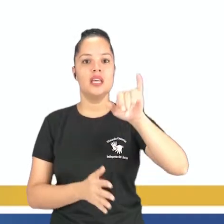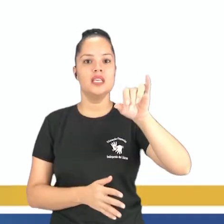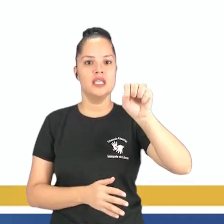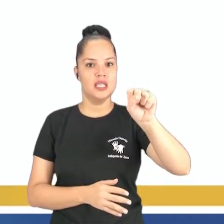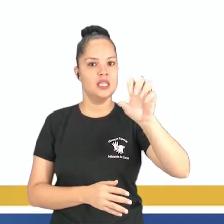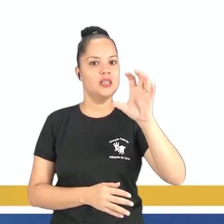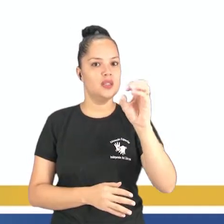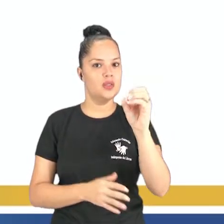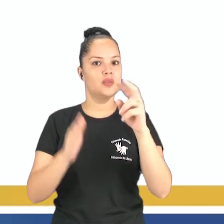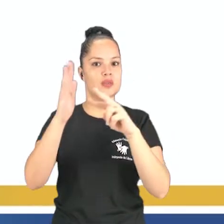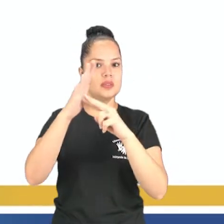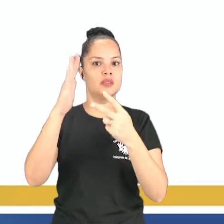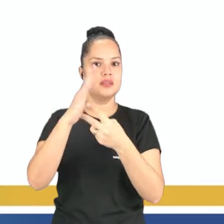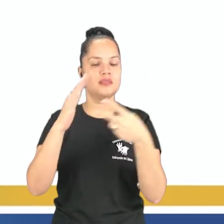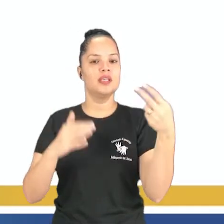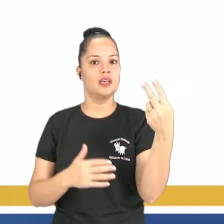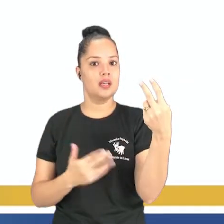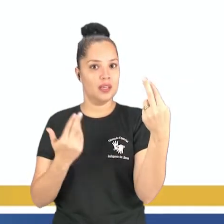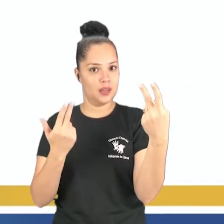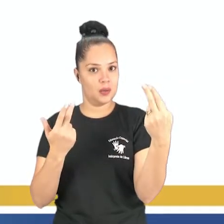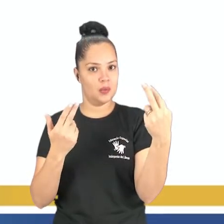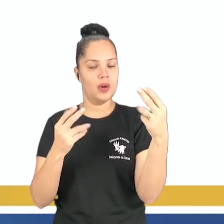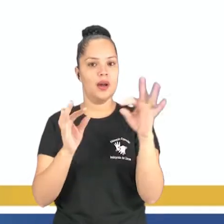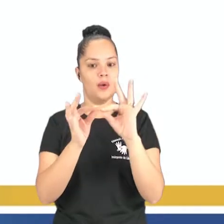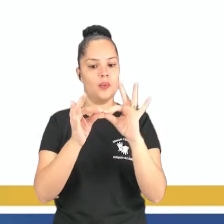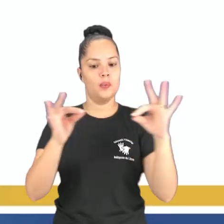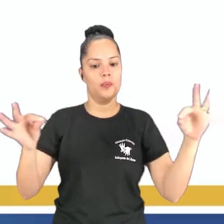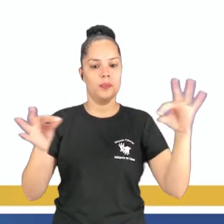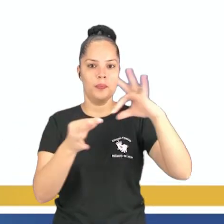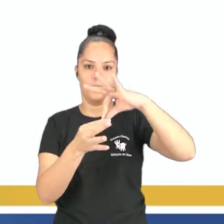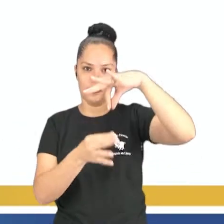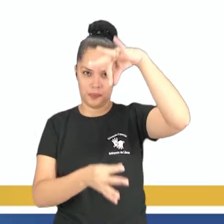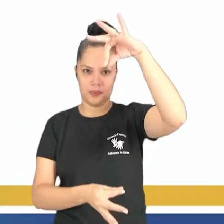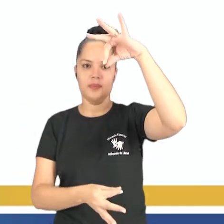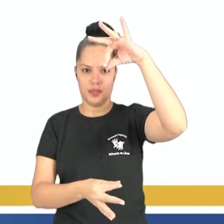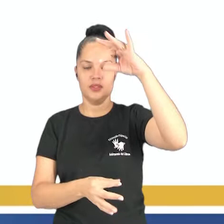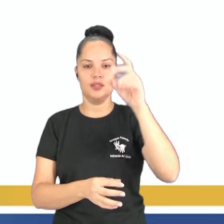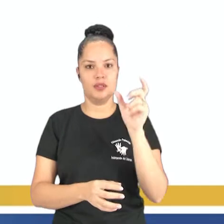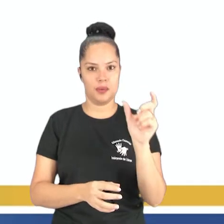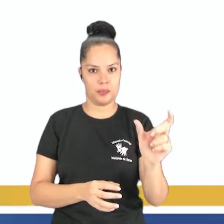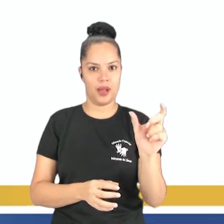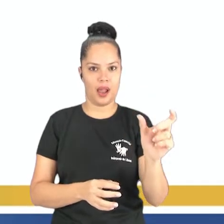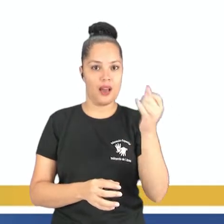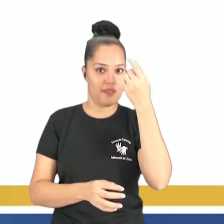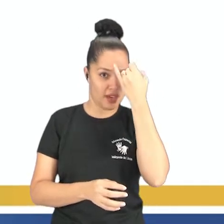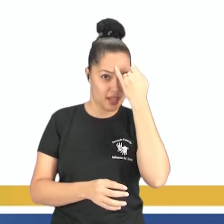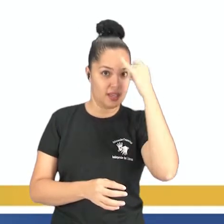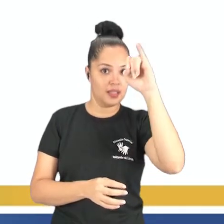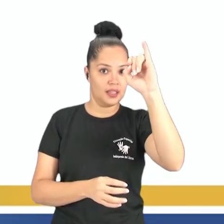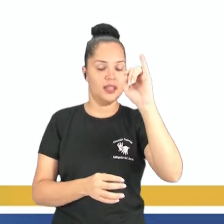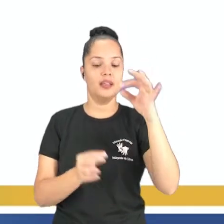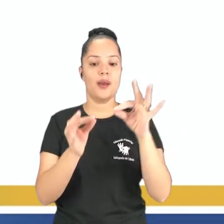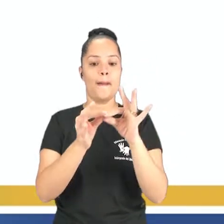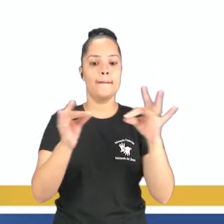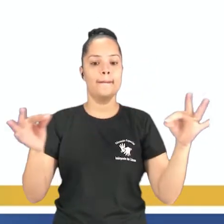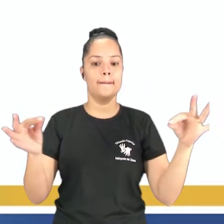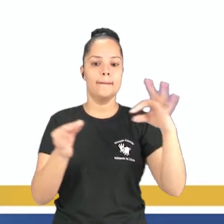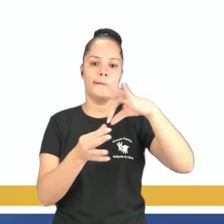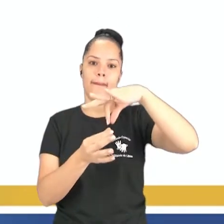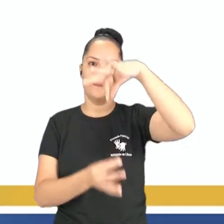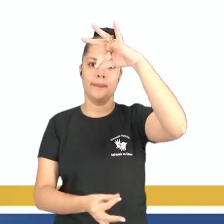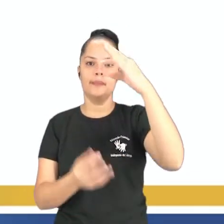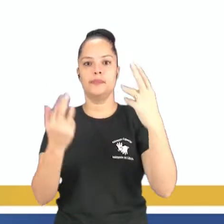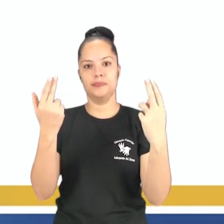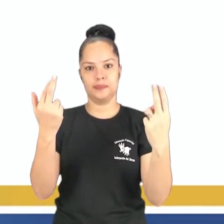iso quer dizer igual e metria de medida, Ou seja, a palavra traz a ideia de medida igual. Então, ela